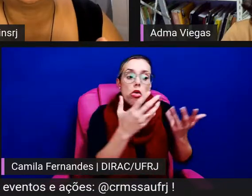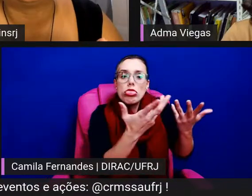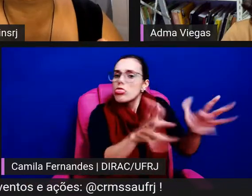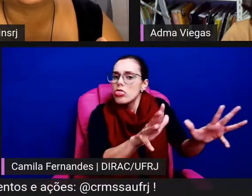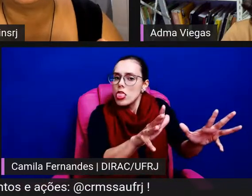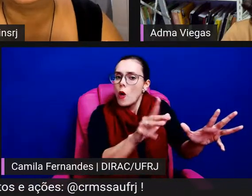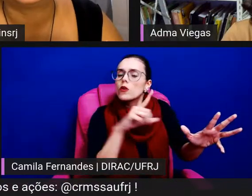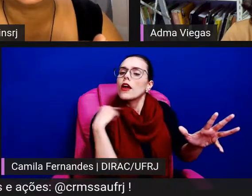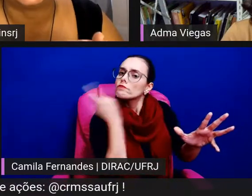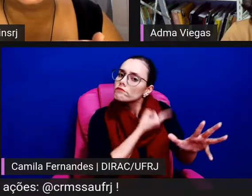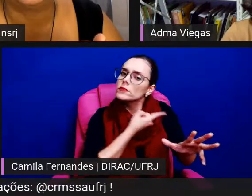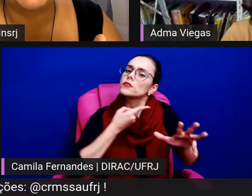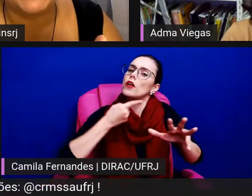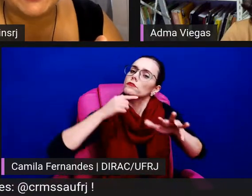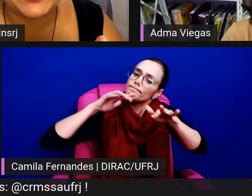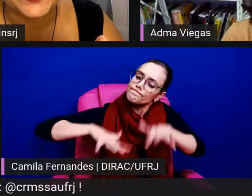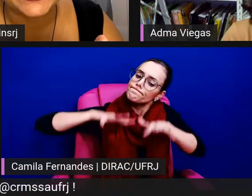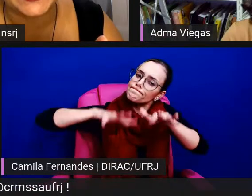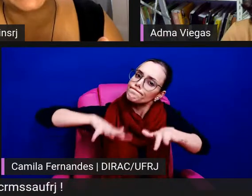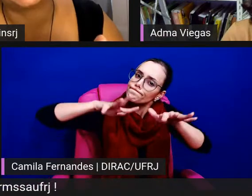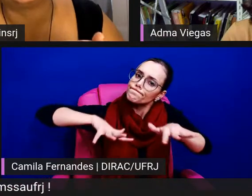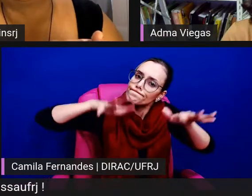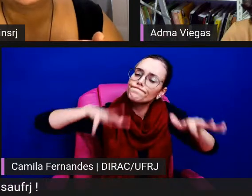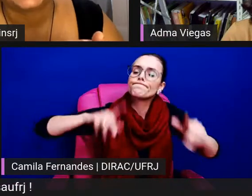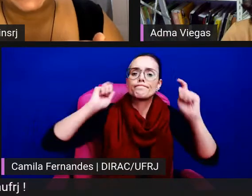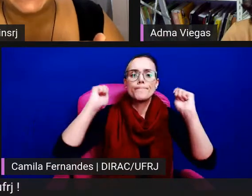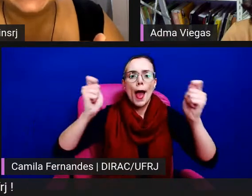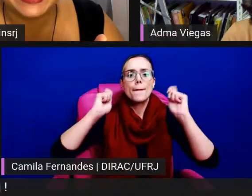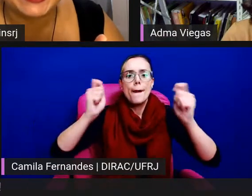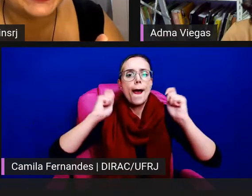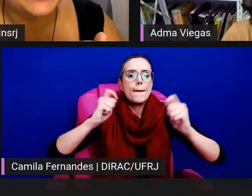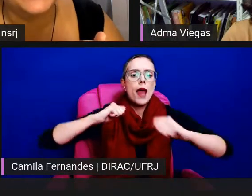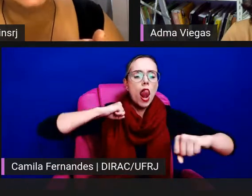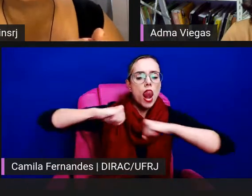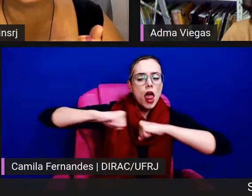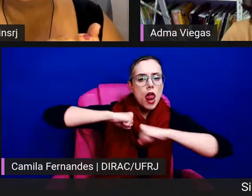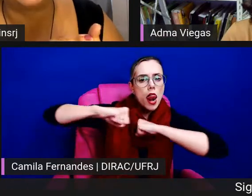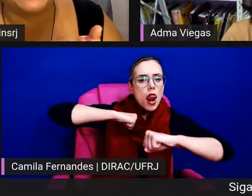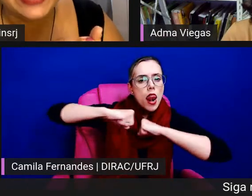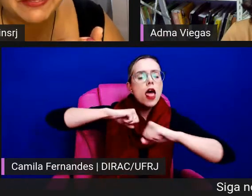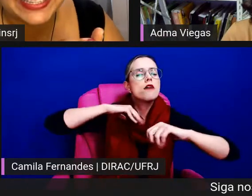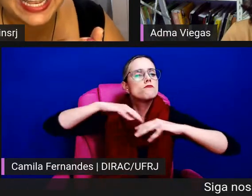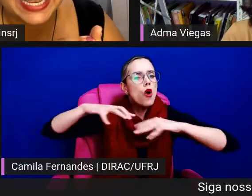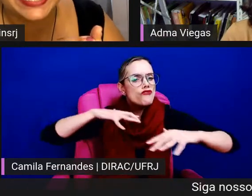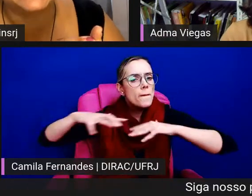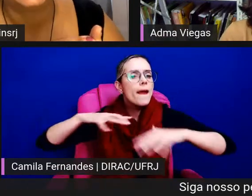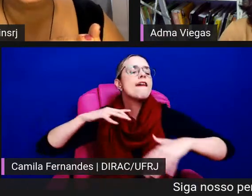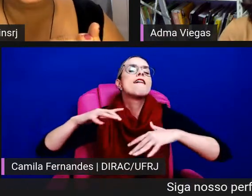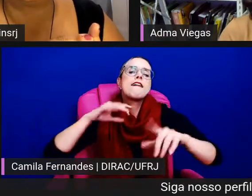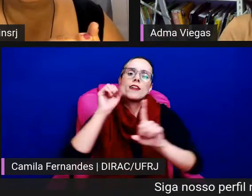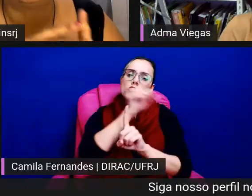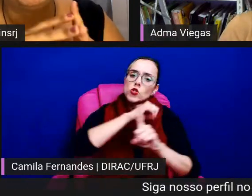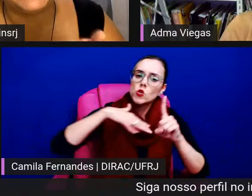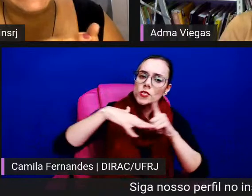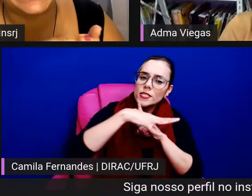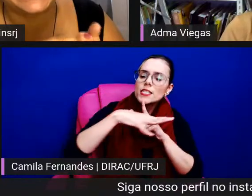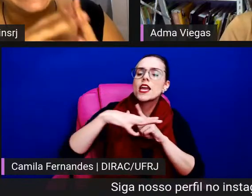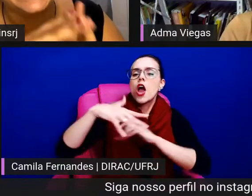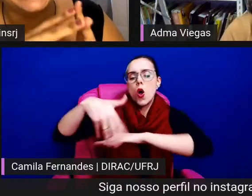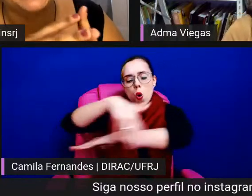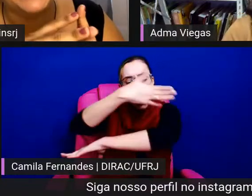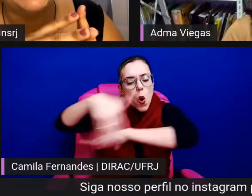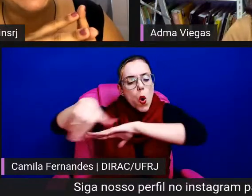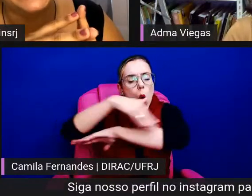Então, a nossa luta é dos movimentos sociais, é das ruas, é da coletividade e é da